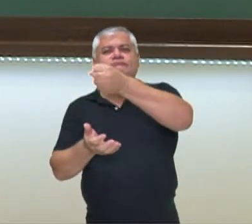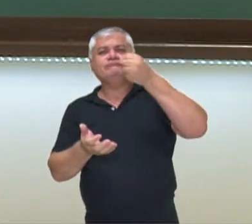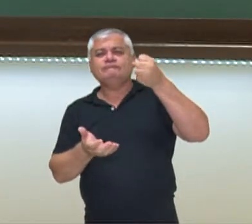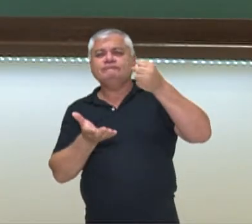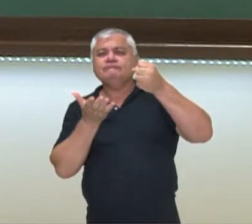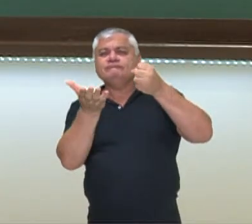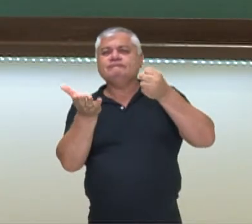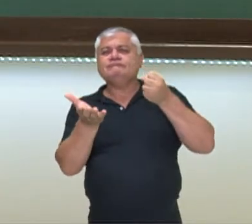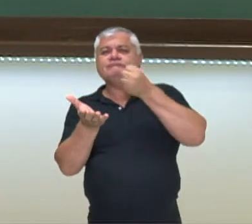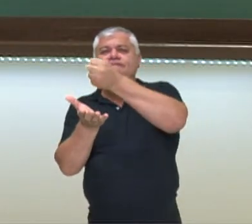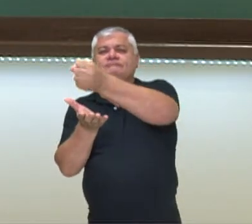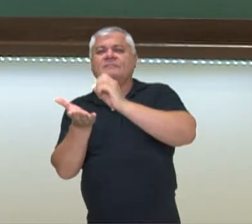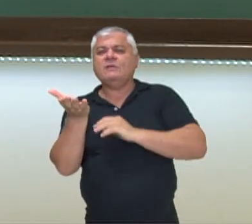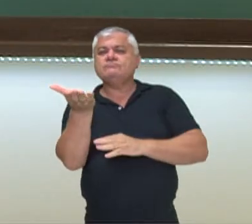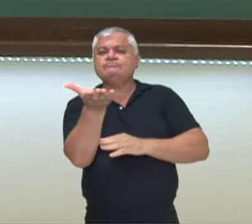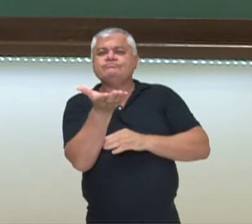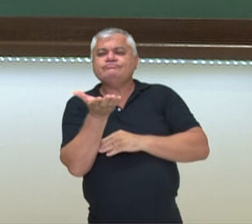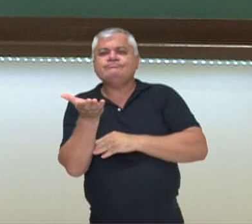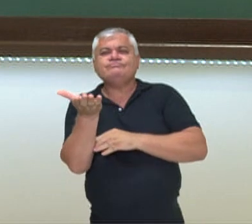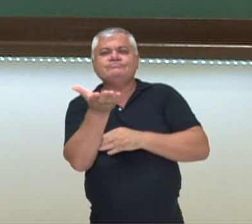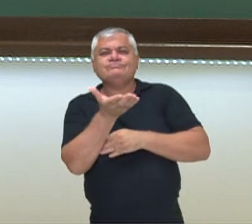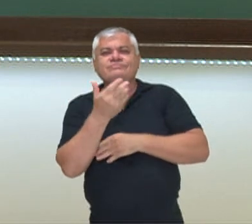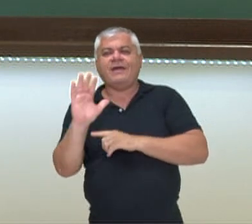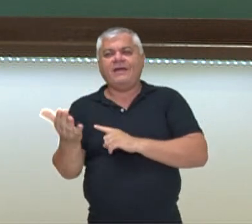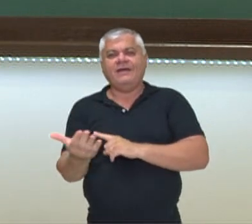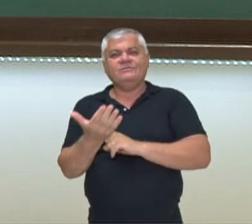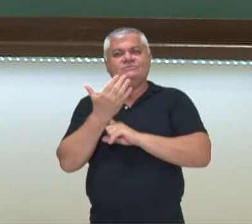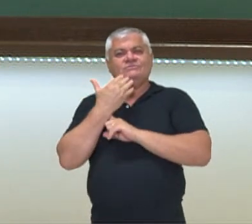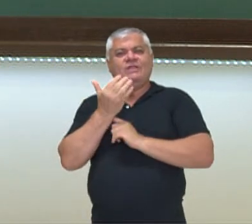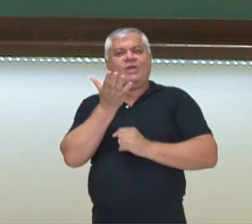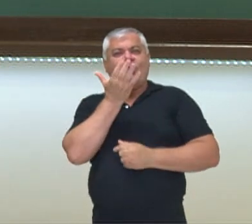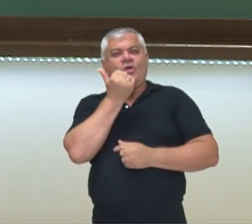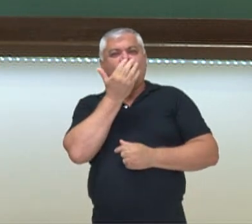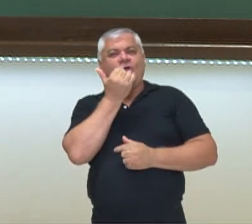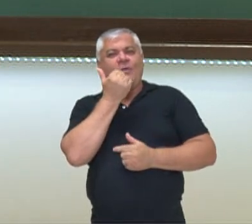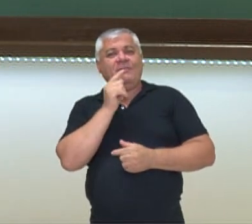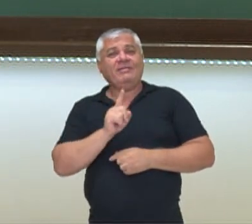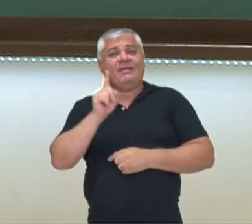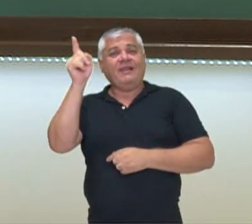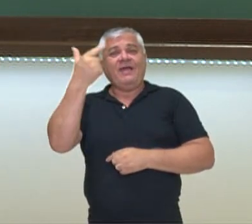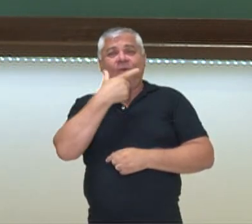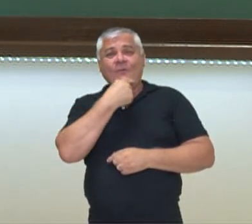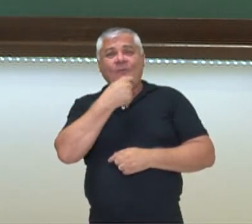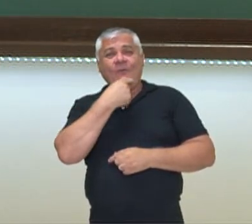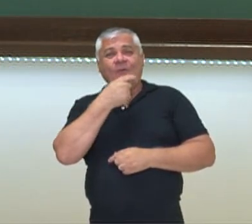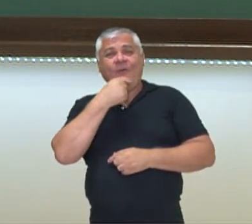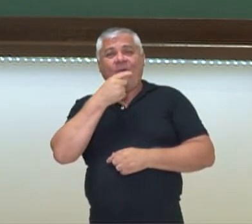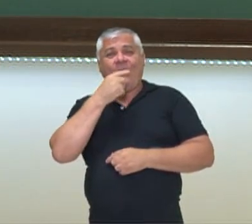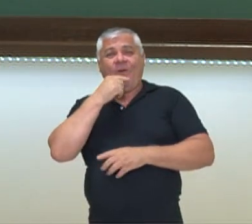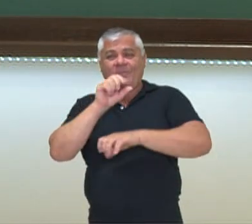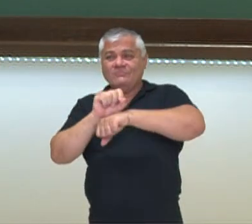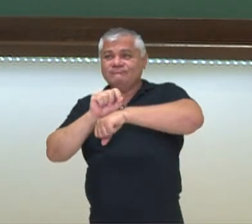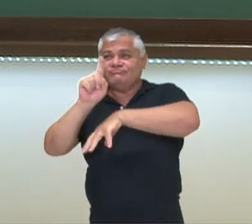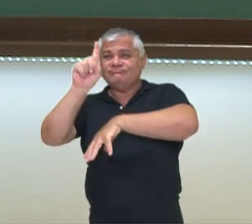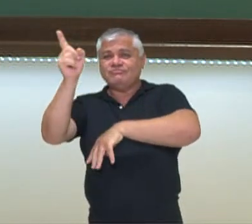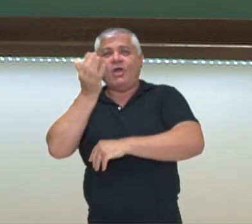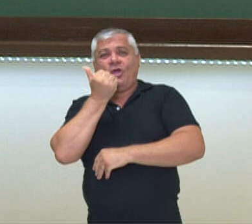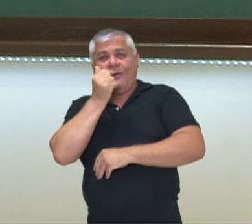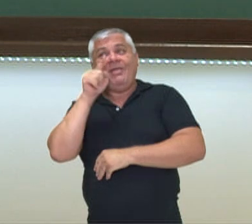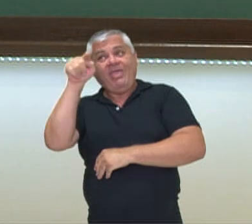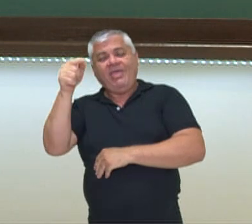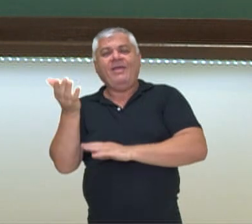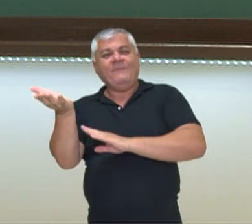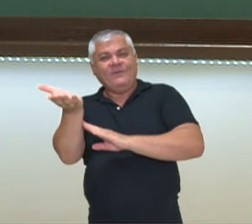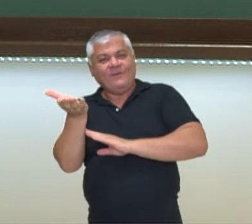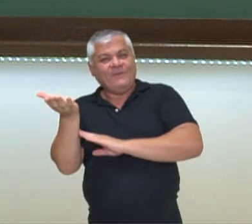inventado, literalmente, para viabilizar a alimentação do astronauta no espaço. Então, nisso também temos uma